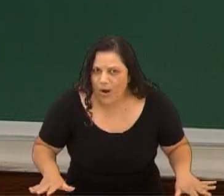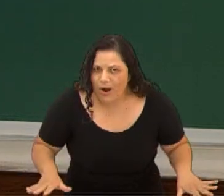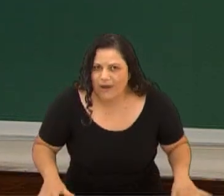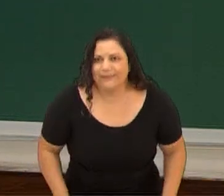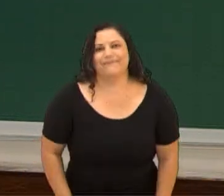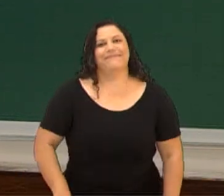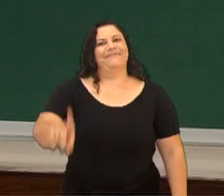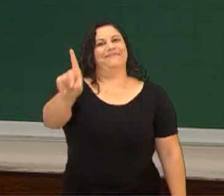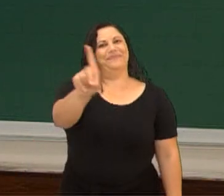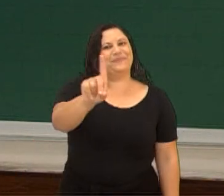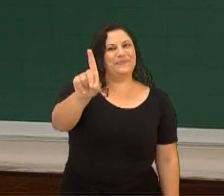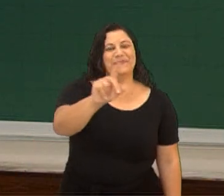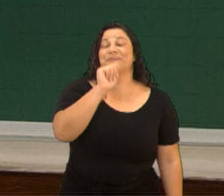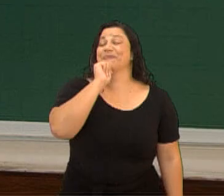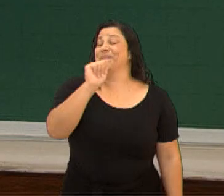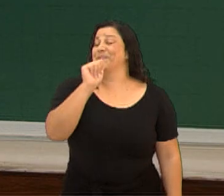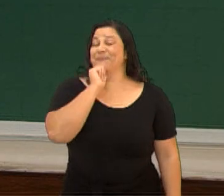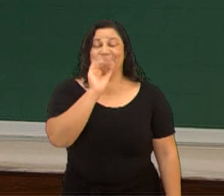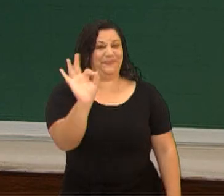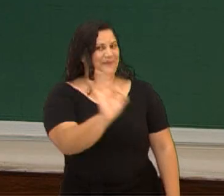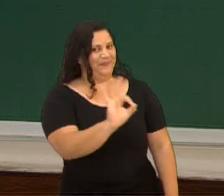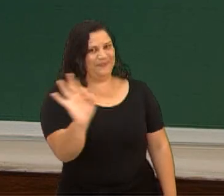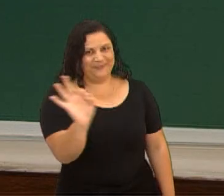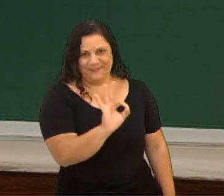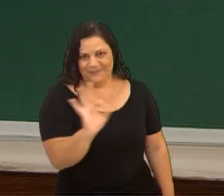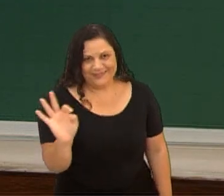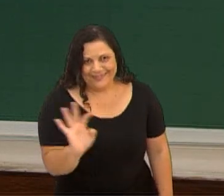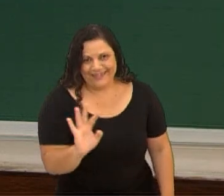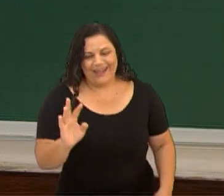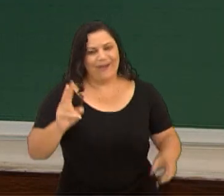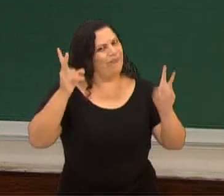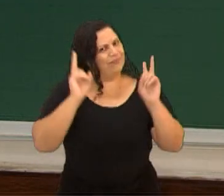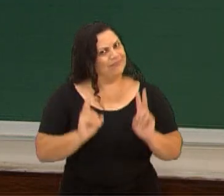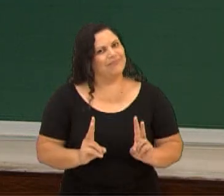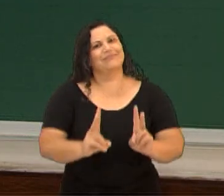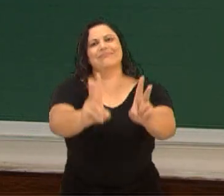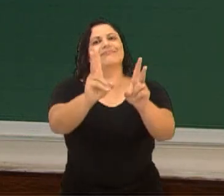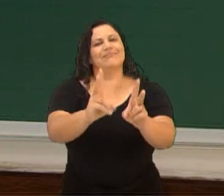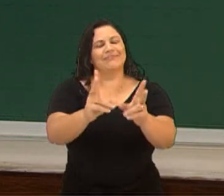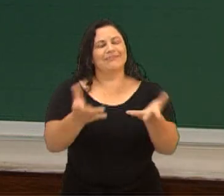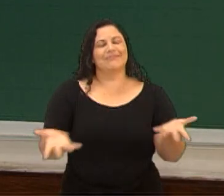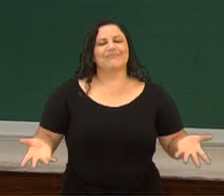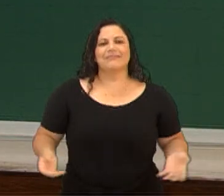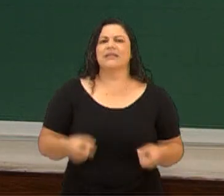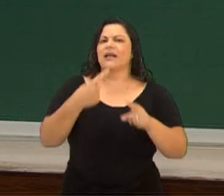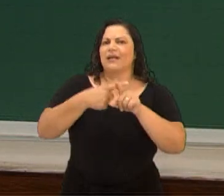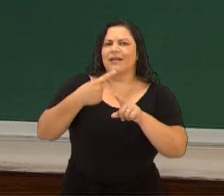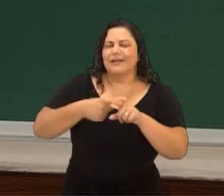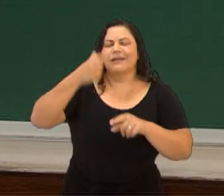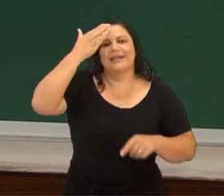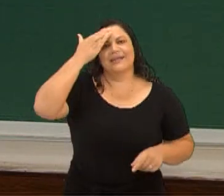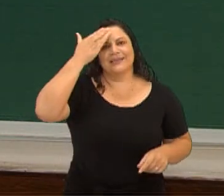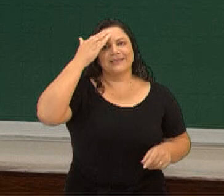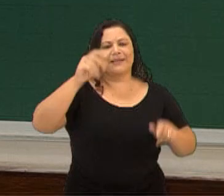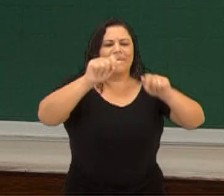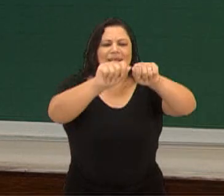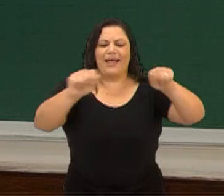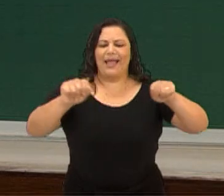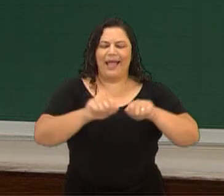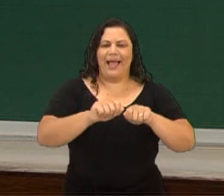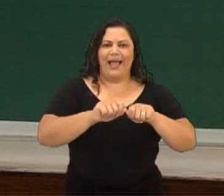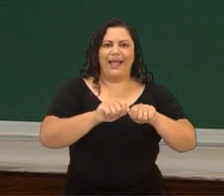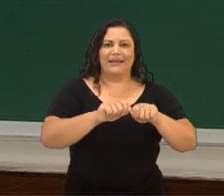produção? Não, não acabou. Vamos seguindo por quê? Ele quer saber a área de cada